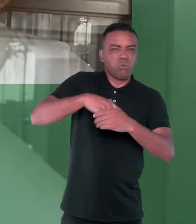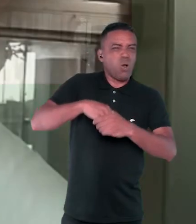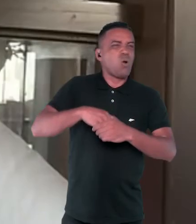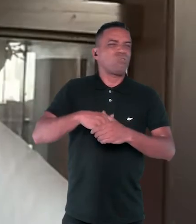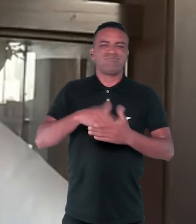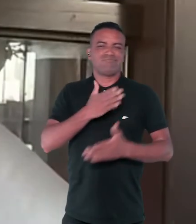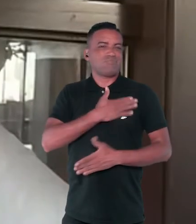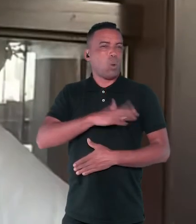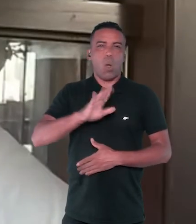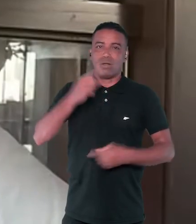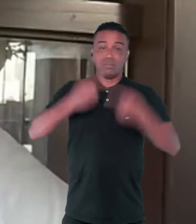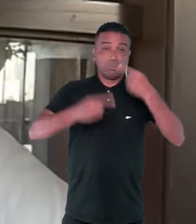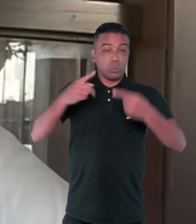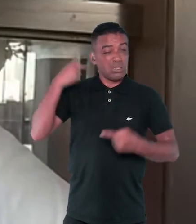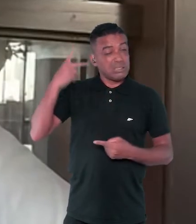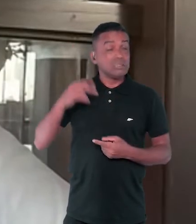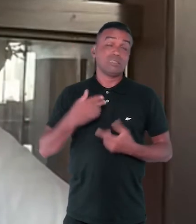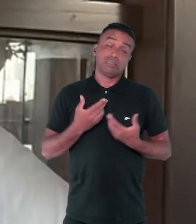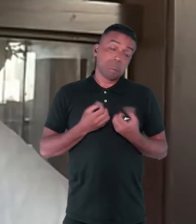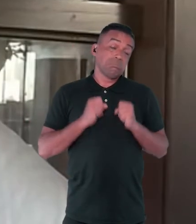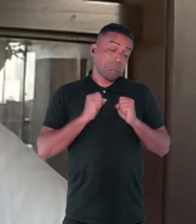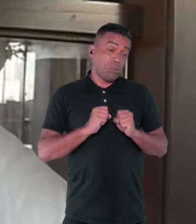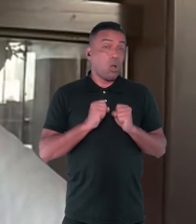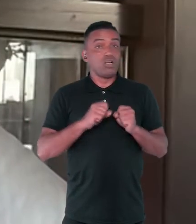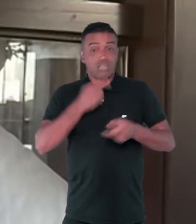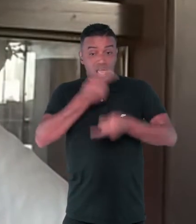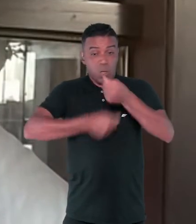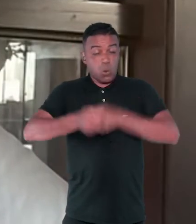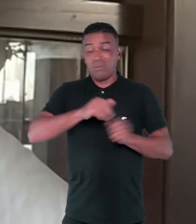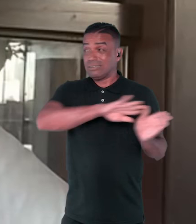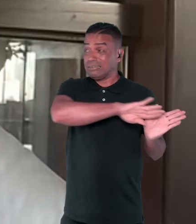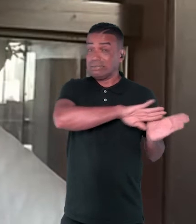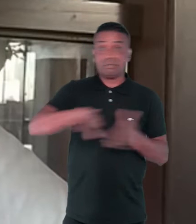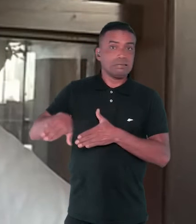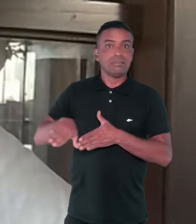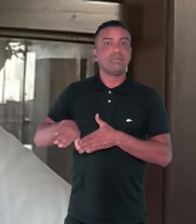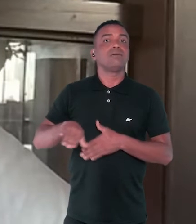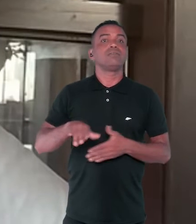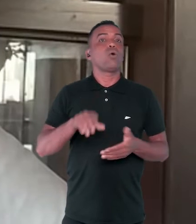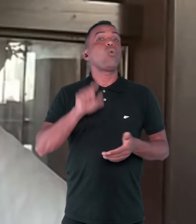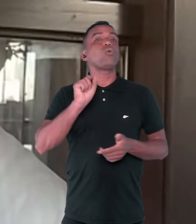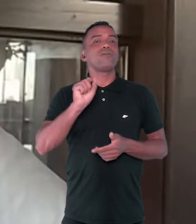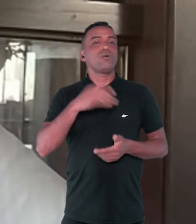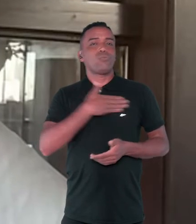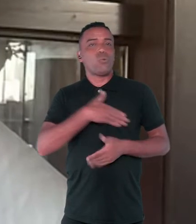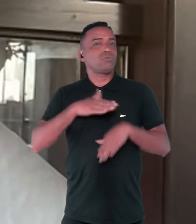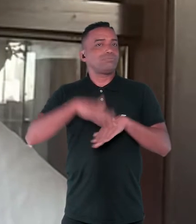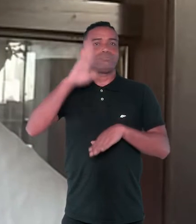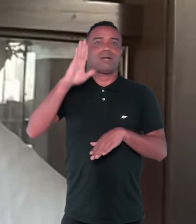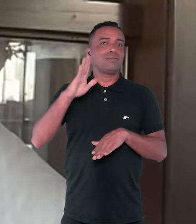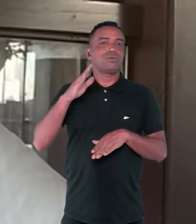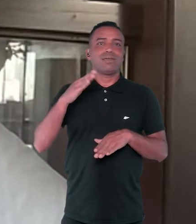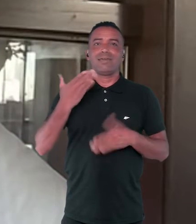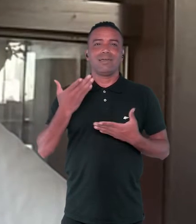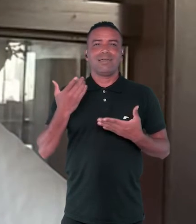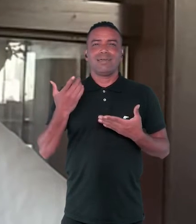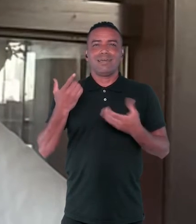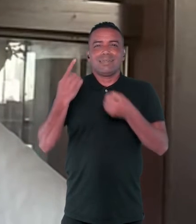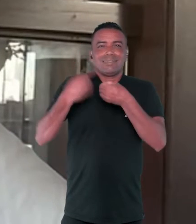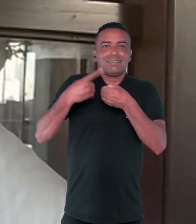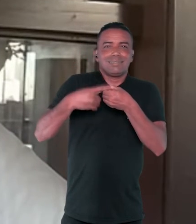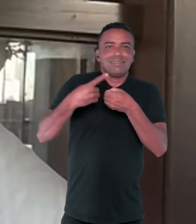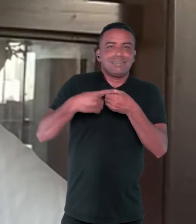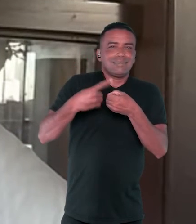gosto. Política, tolero. Economia, nem tolero. Então, sobra para mim o que eu gosto de fazer é cidade, sabe?